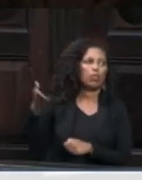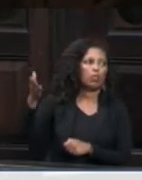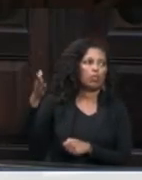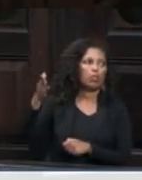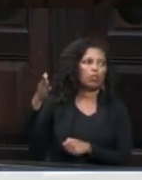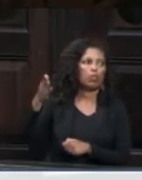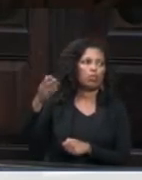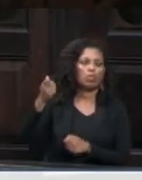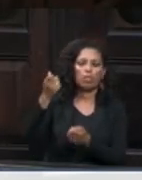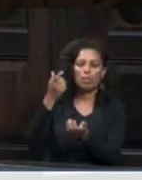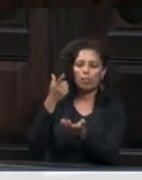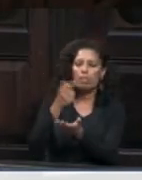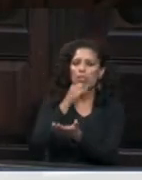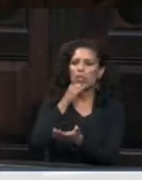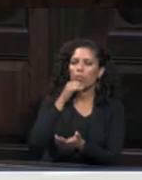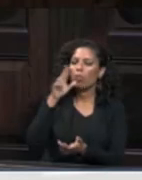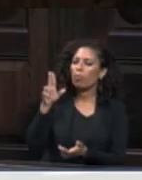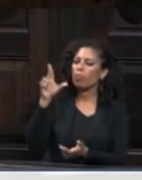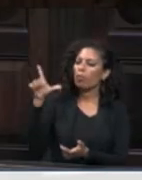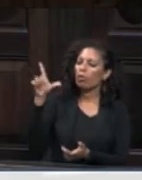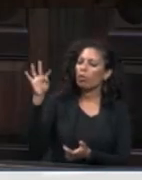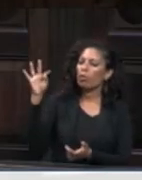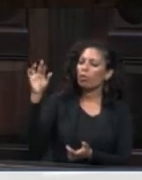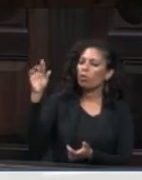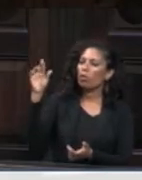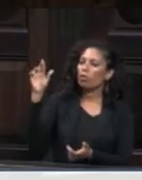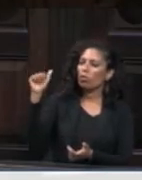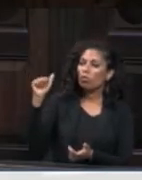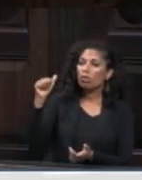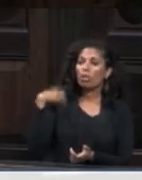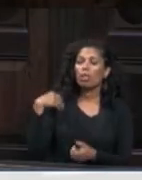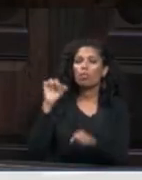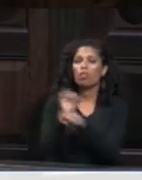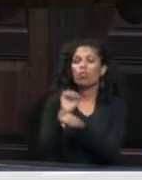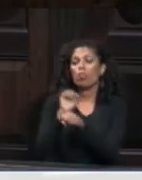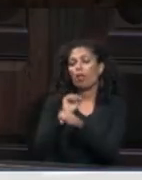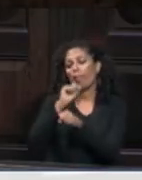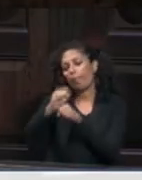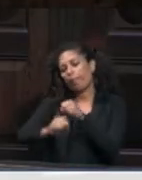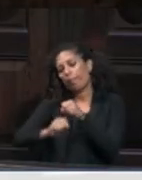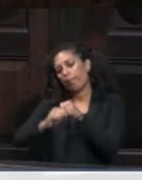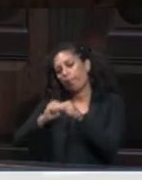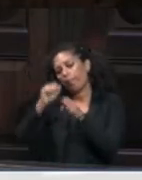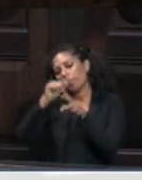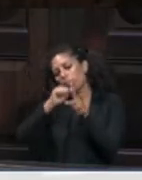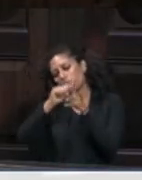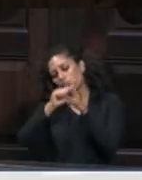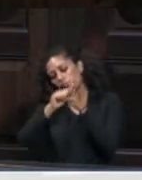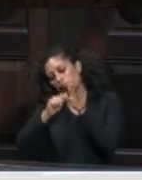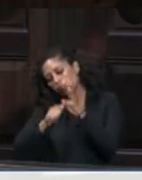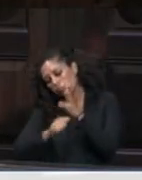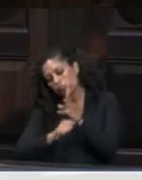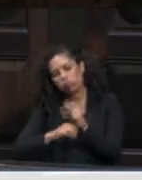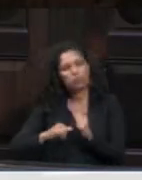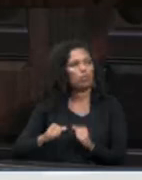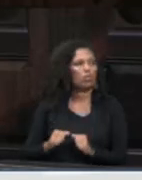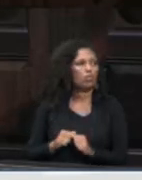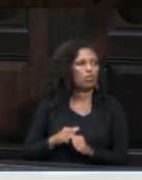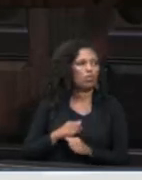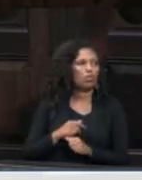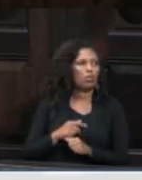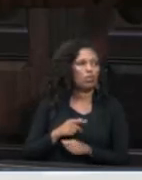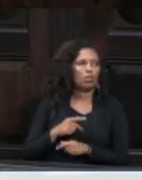uma simples ultrassonografia, ela vai levar meses para fazer. E eu falo de ultrassonografia mamária,